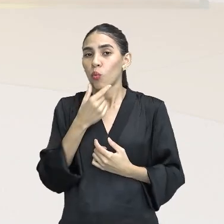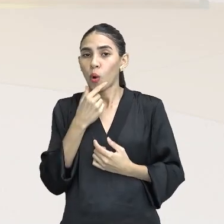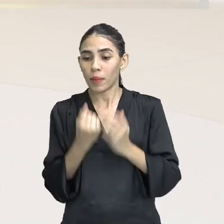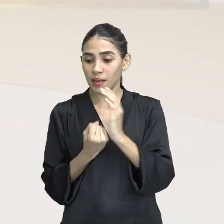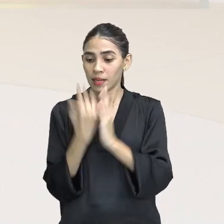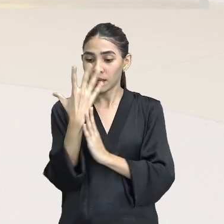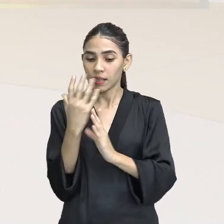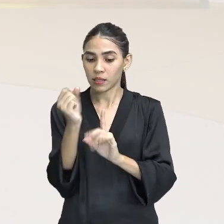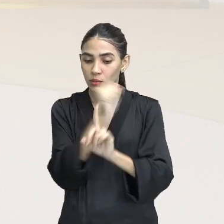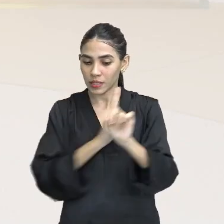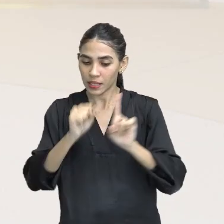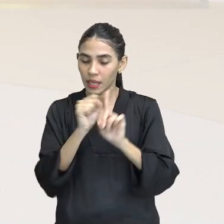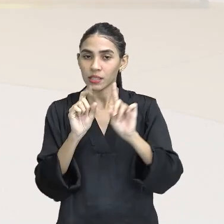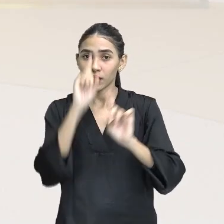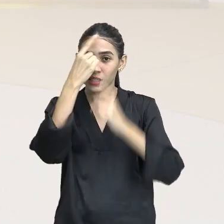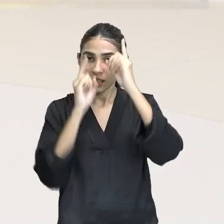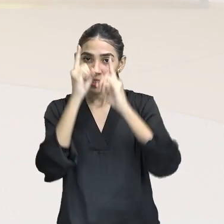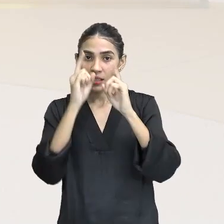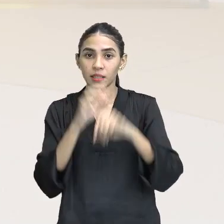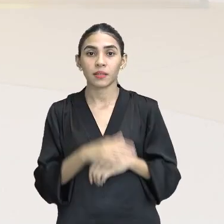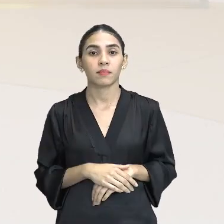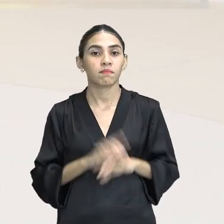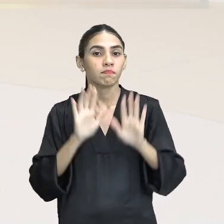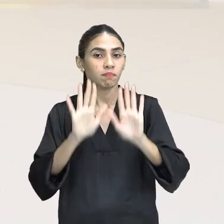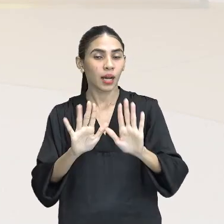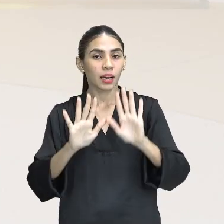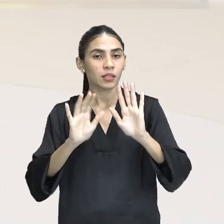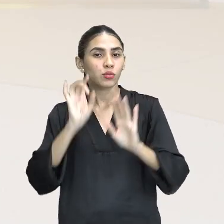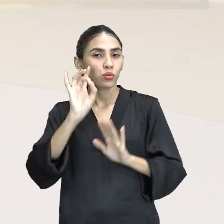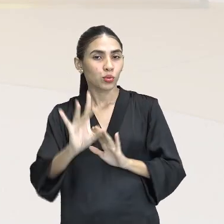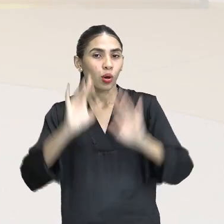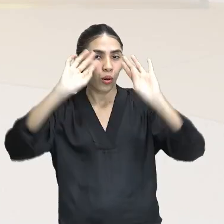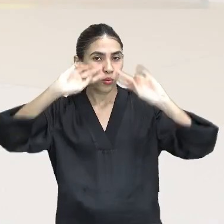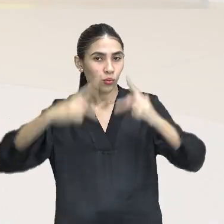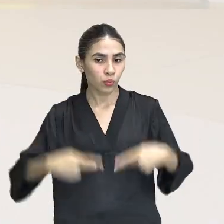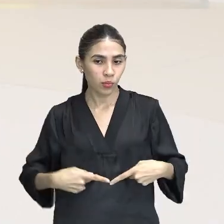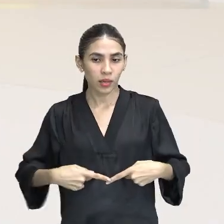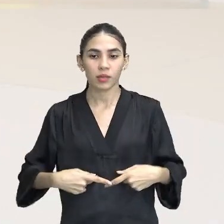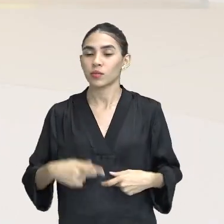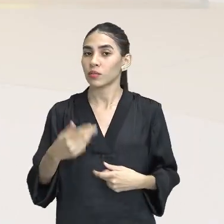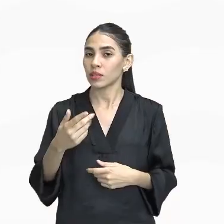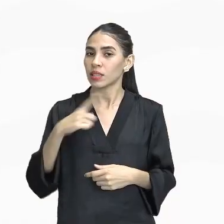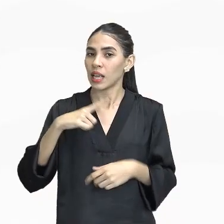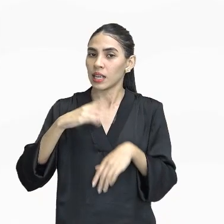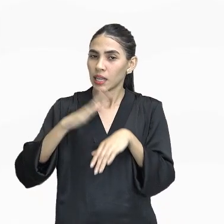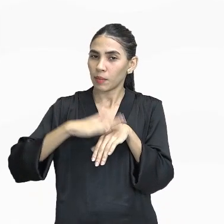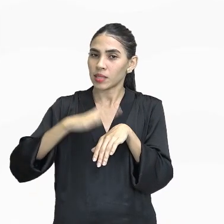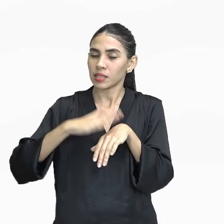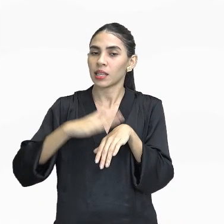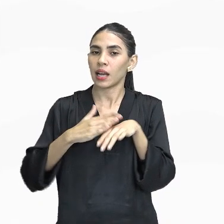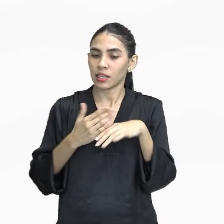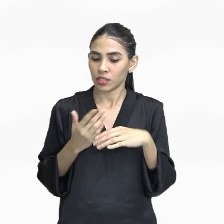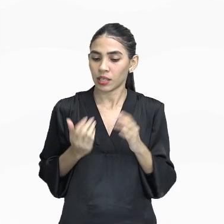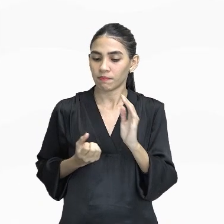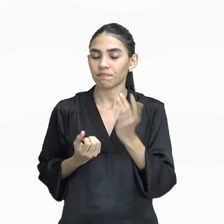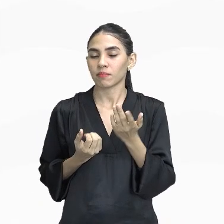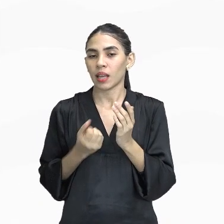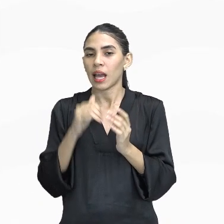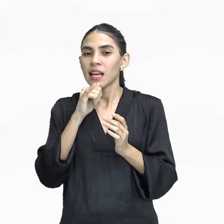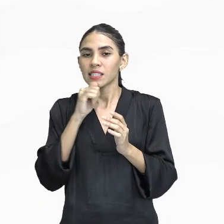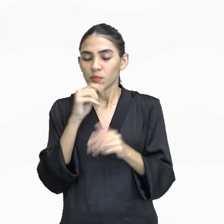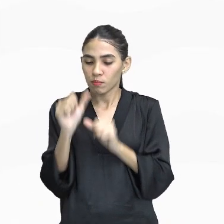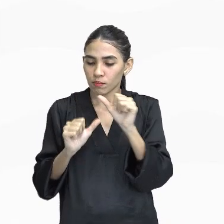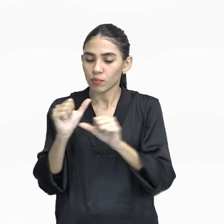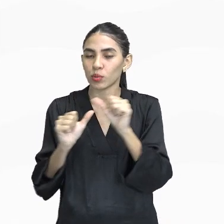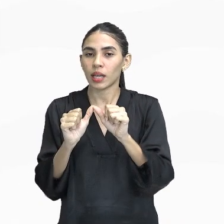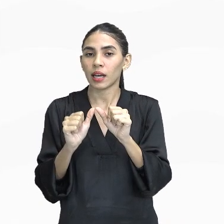humanidade inventa, não é isso? Então, só os seres humanos, eles desenvolvem tecnologia, tá certo? Porque só